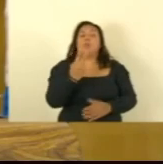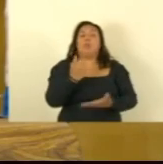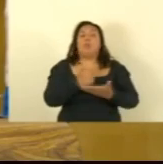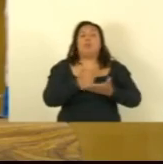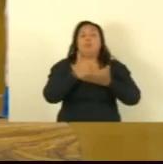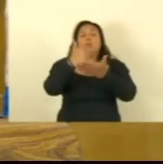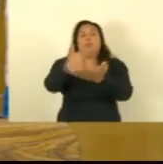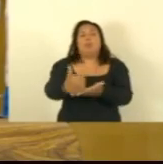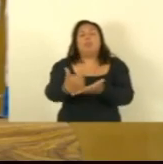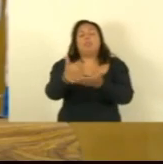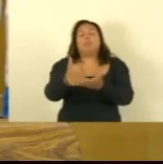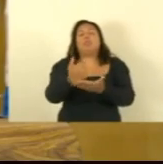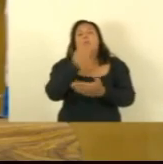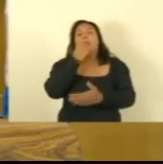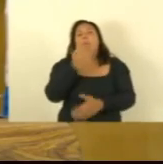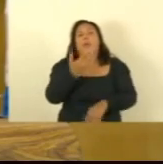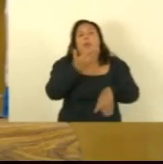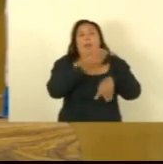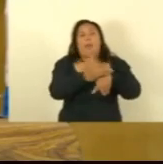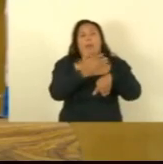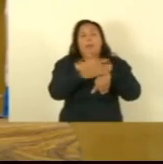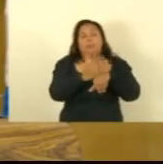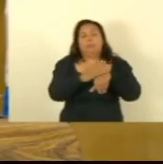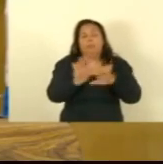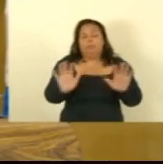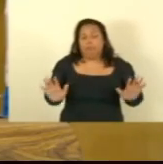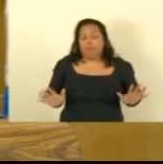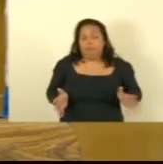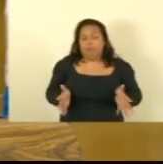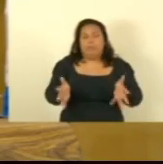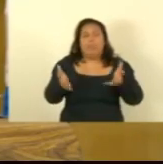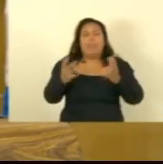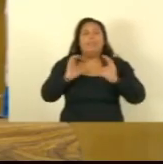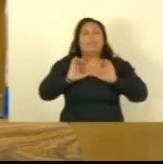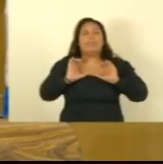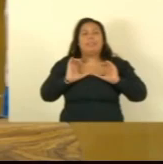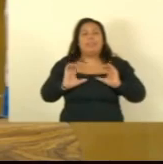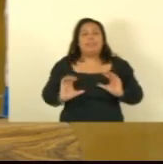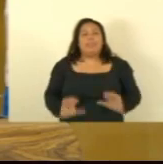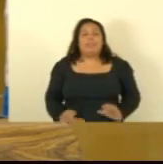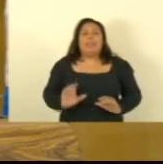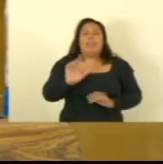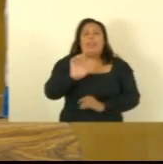de boas práticas em promoção da cidadania